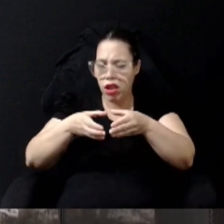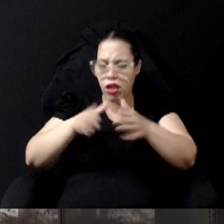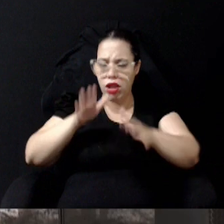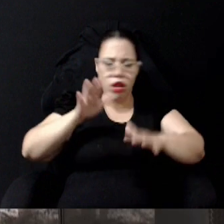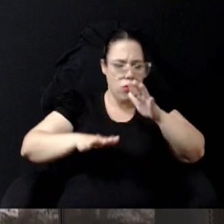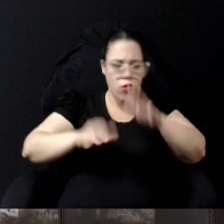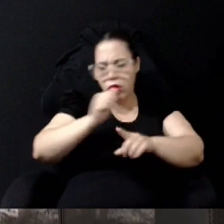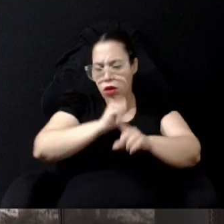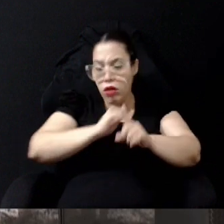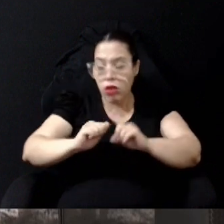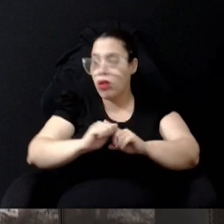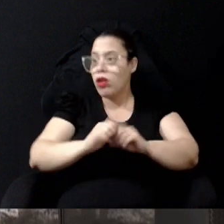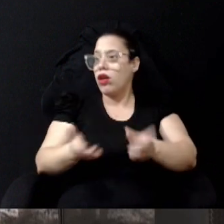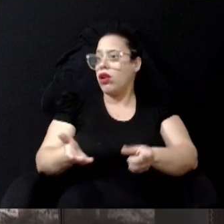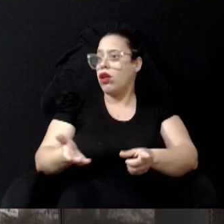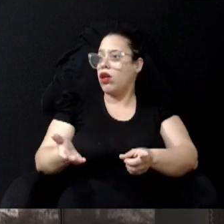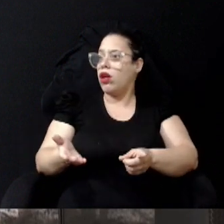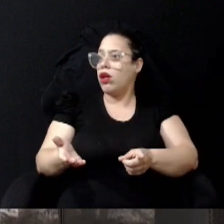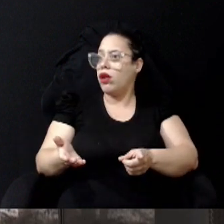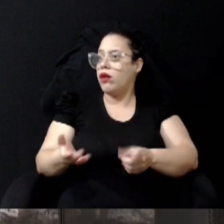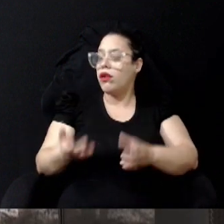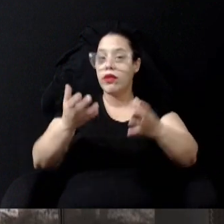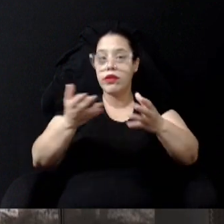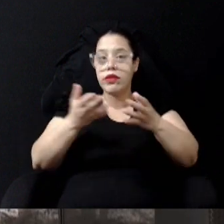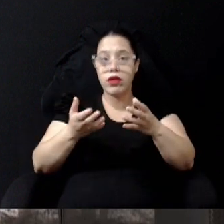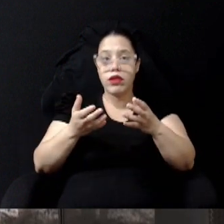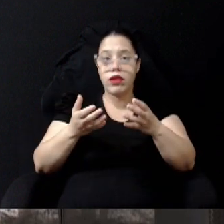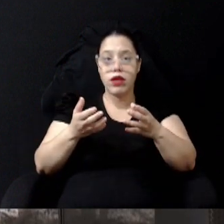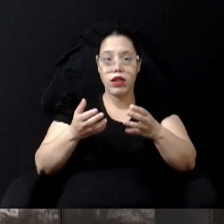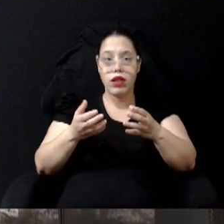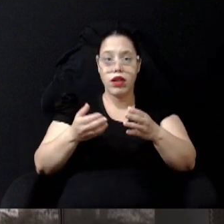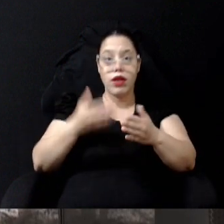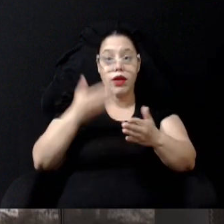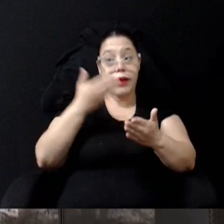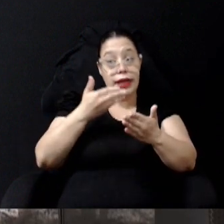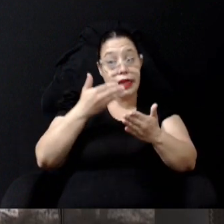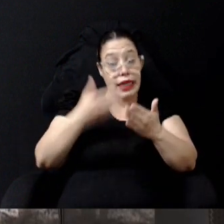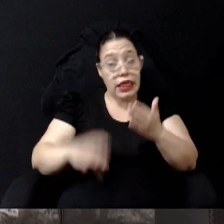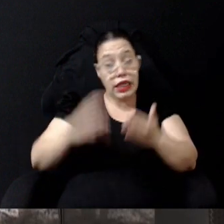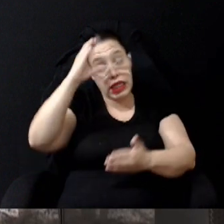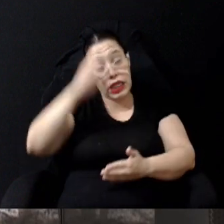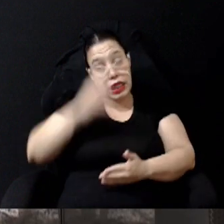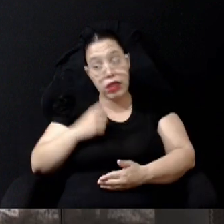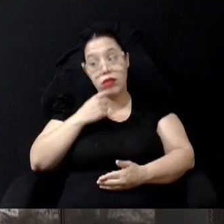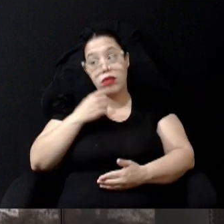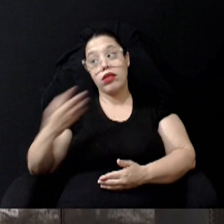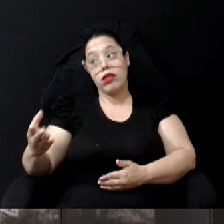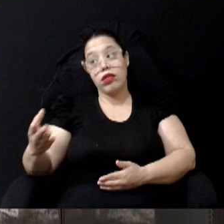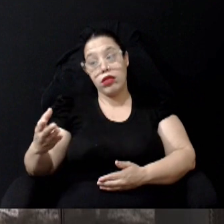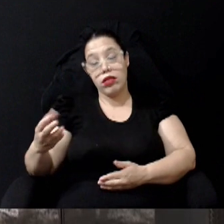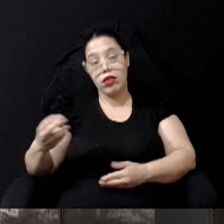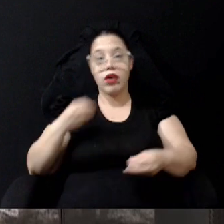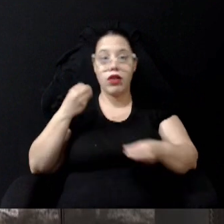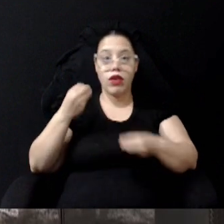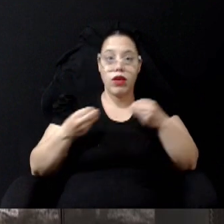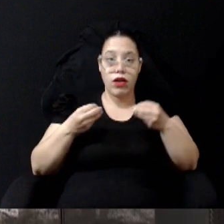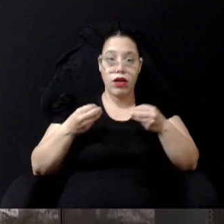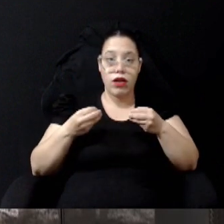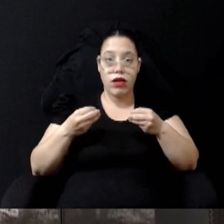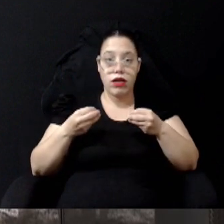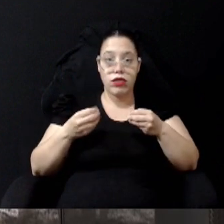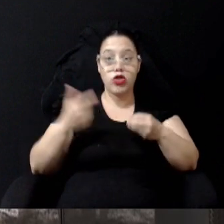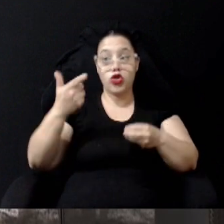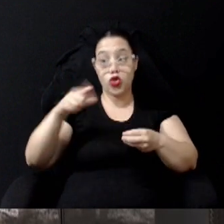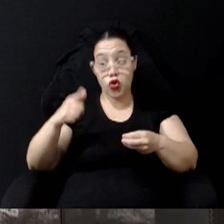sociais, fizemos cair aquele título de cidadão. Como eles queriam revanche